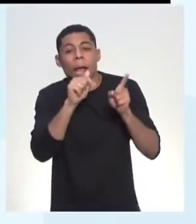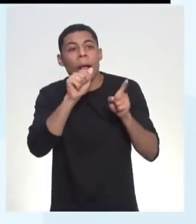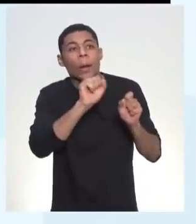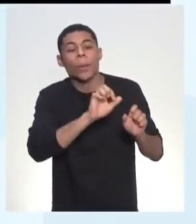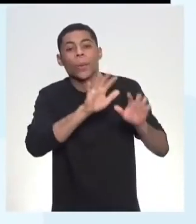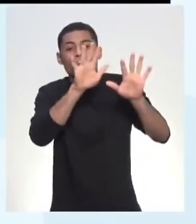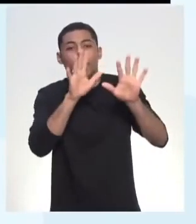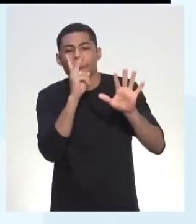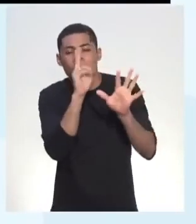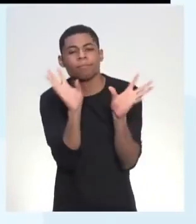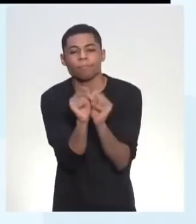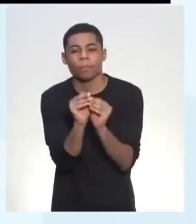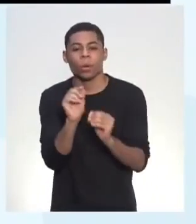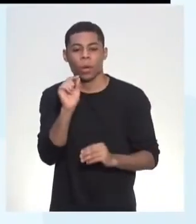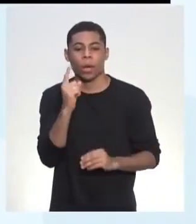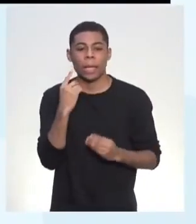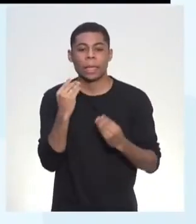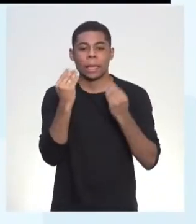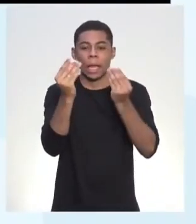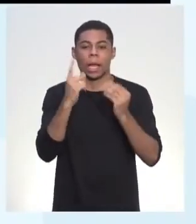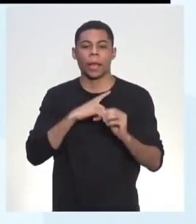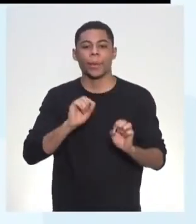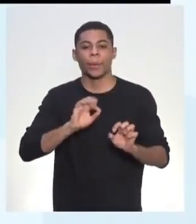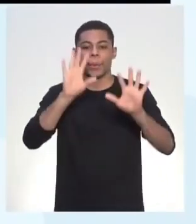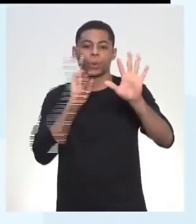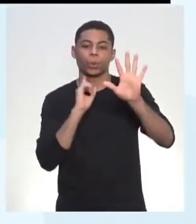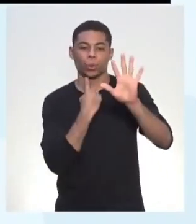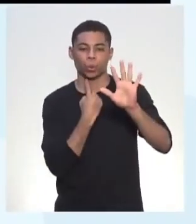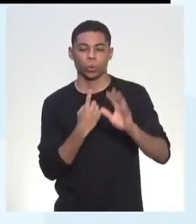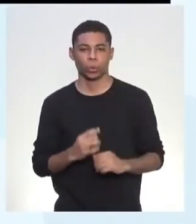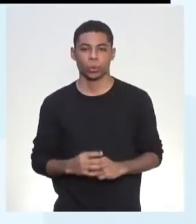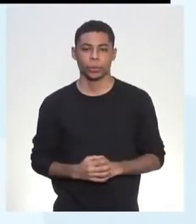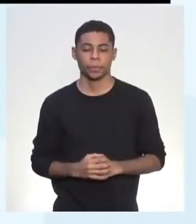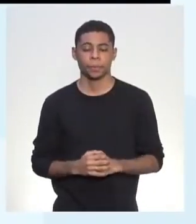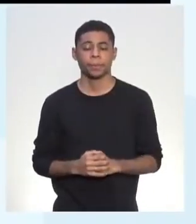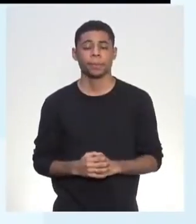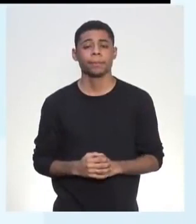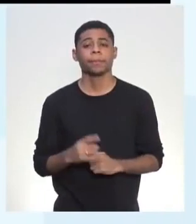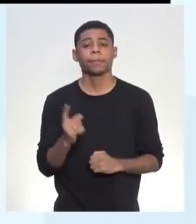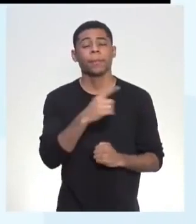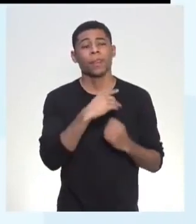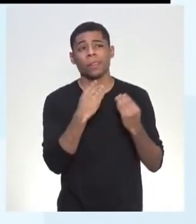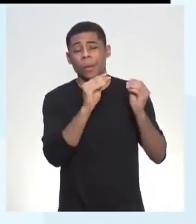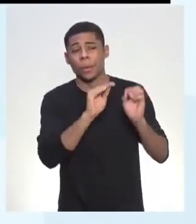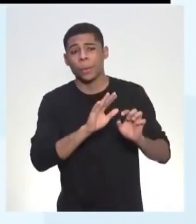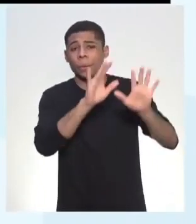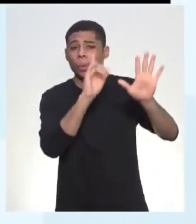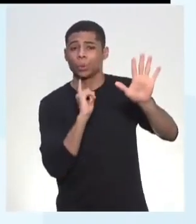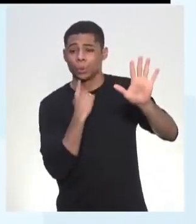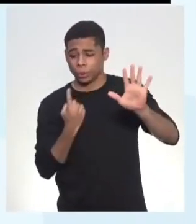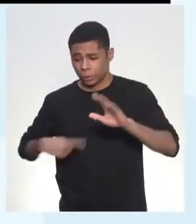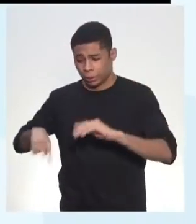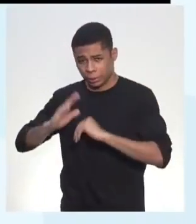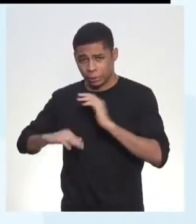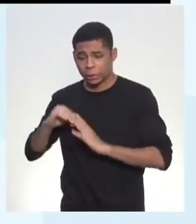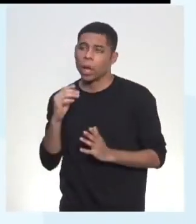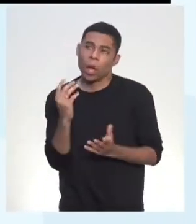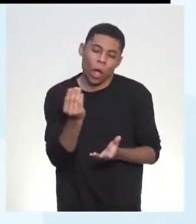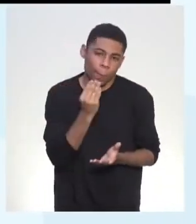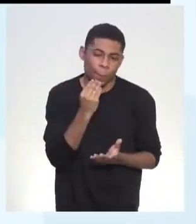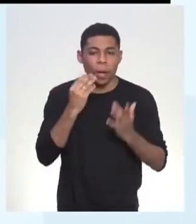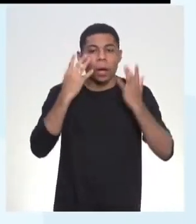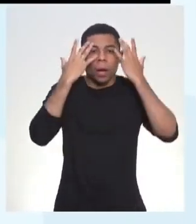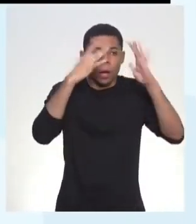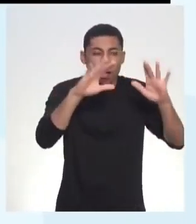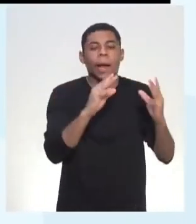causa? Poluentes do ar. Então, a nossa intensificação, lógico, a natureza ela também